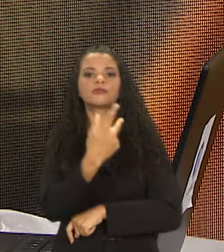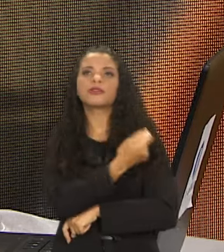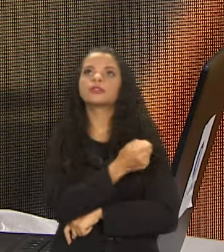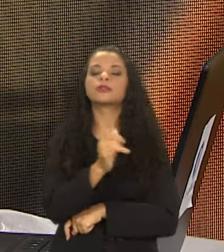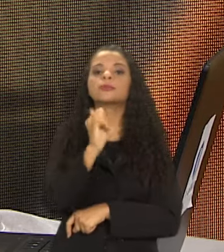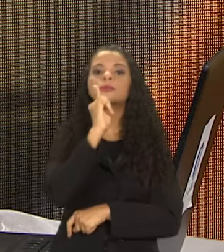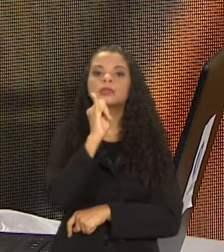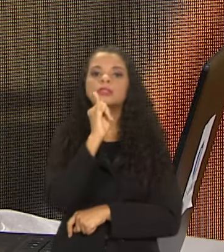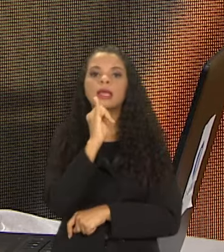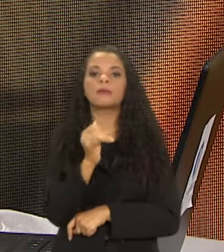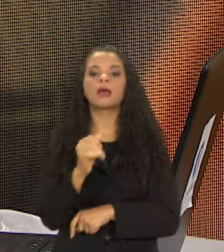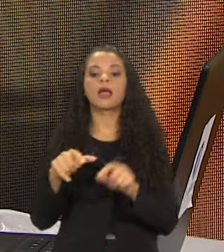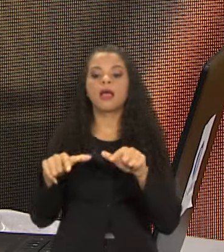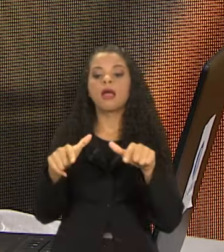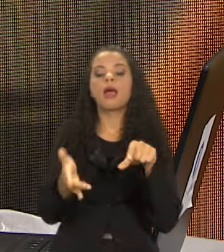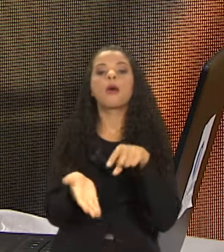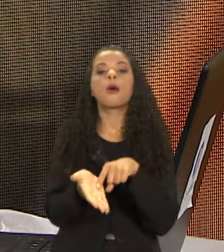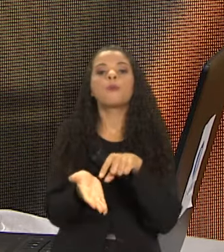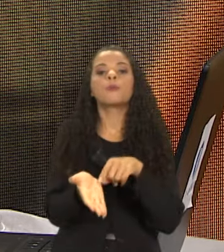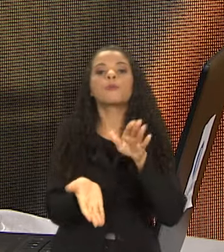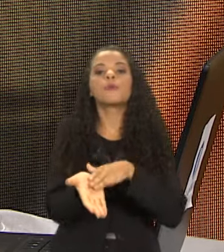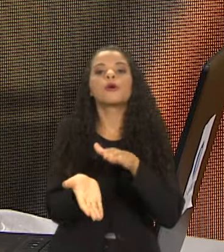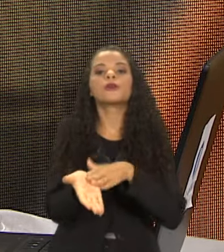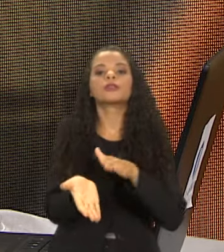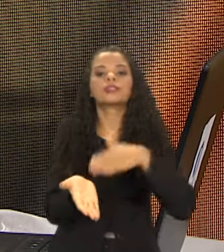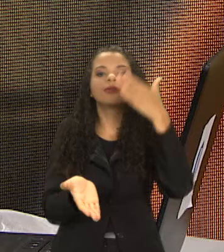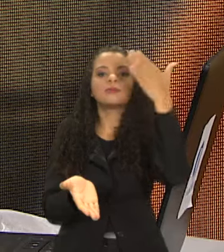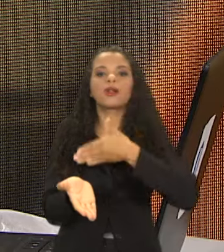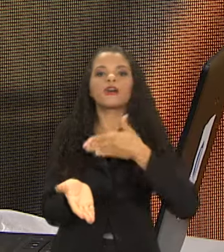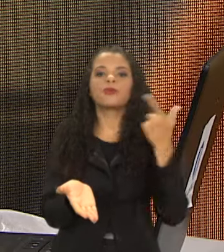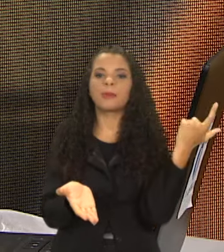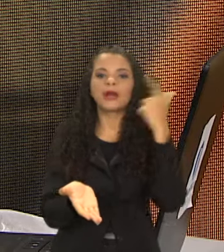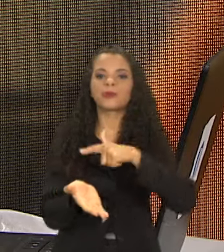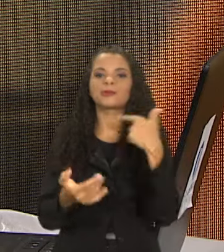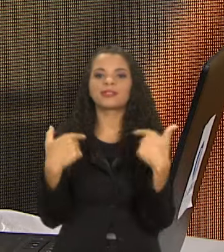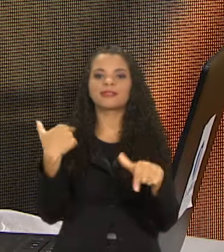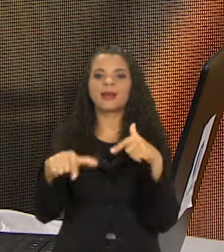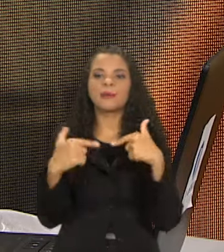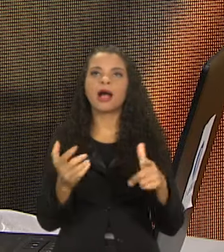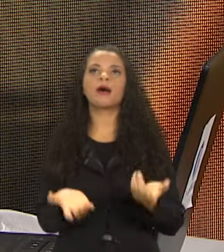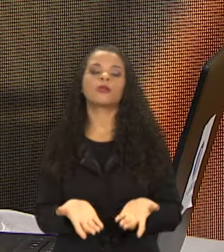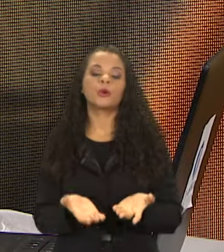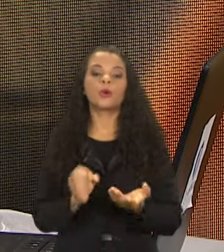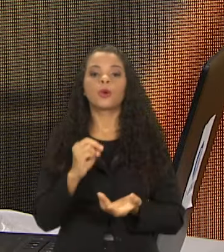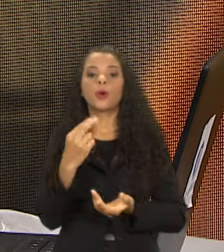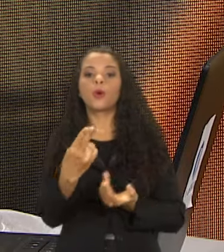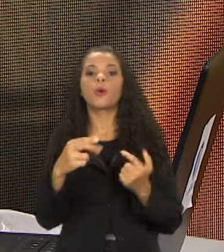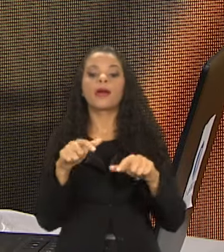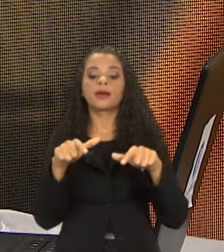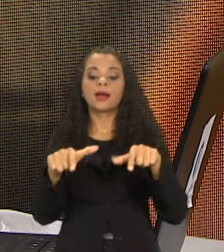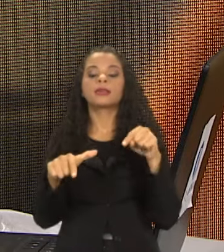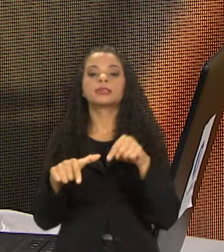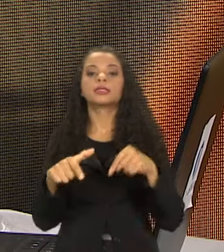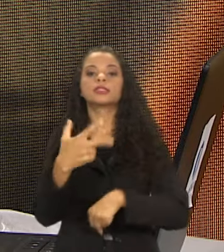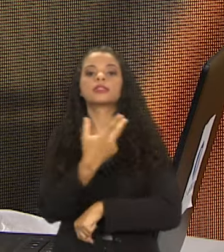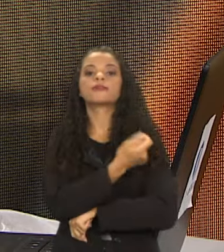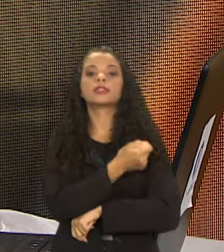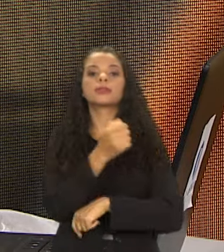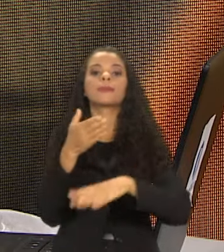a exigência da carteira de vacinação para conseguir um emprego, a exigência da carteirinha de vacinação para entrar em